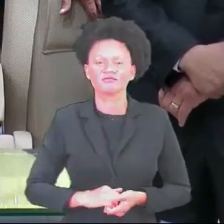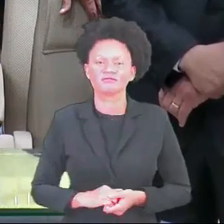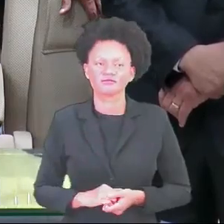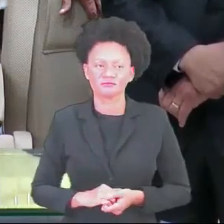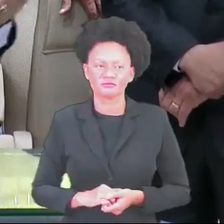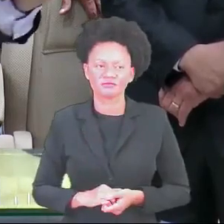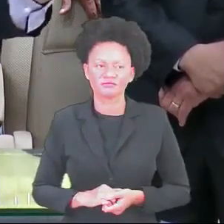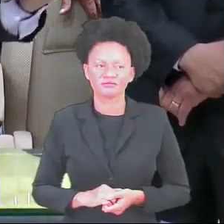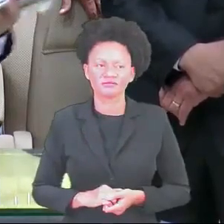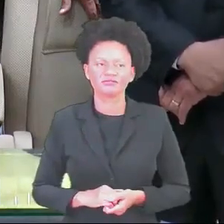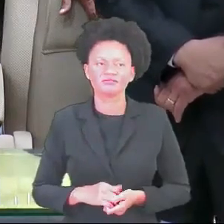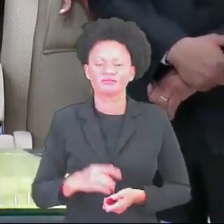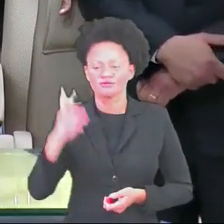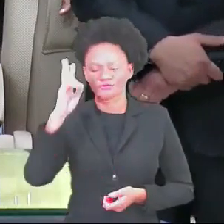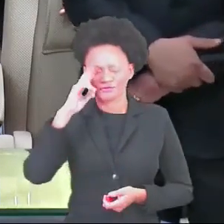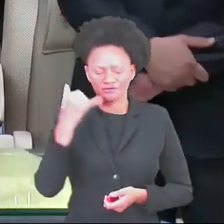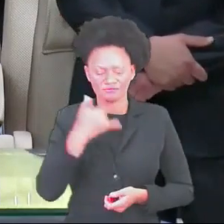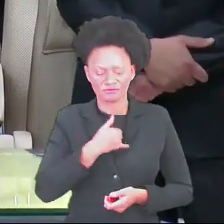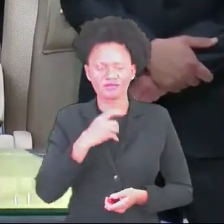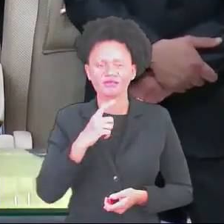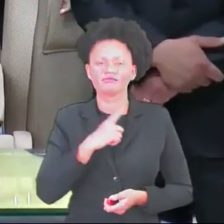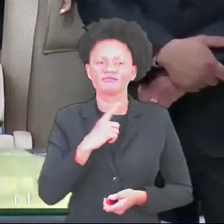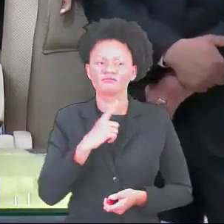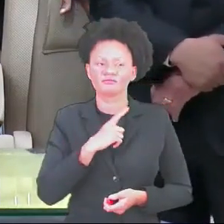O Senhor diz que ainda tem.